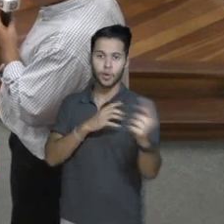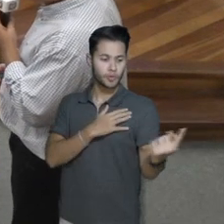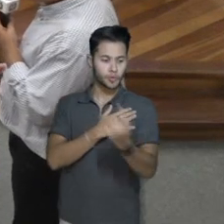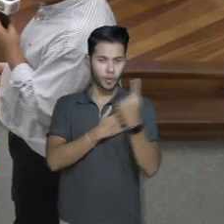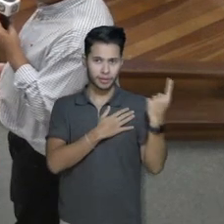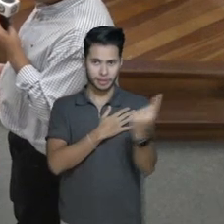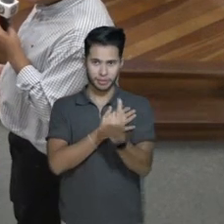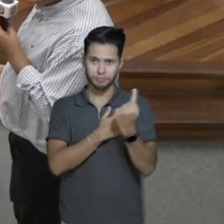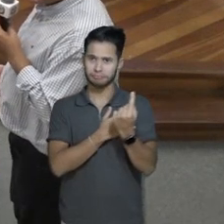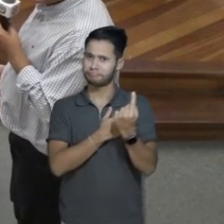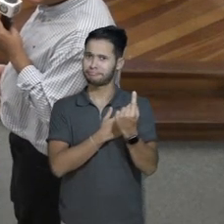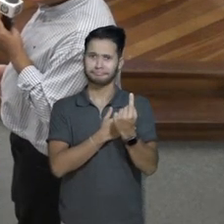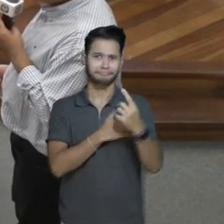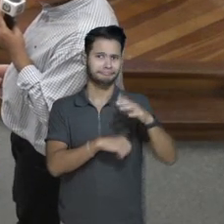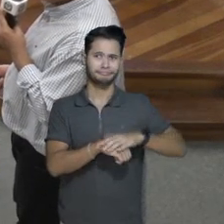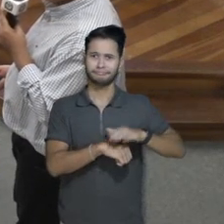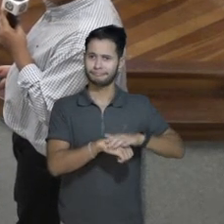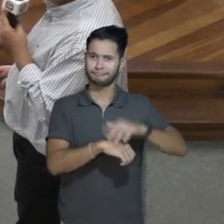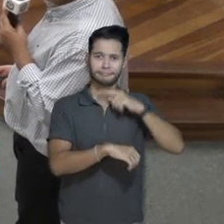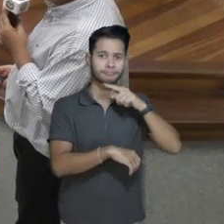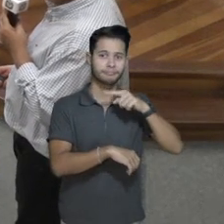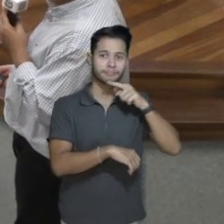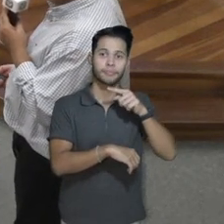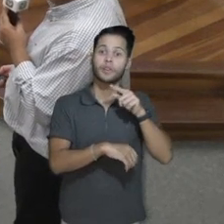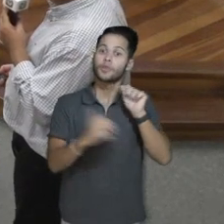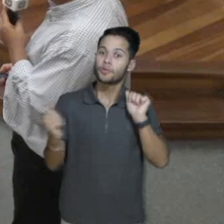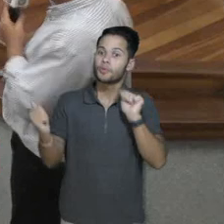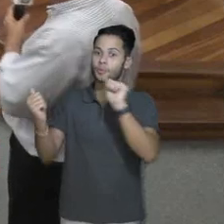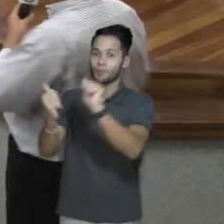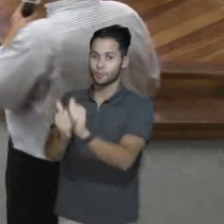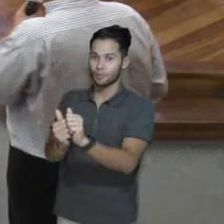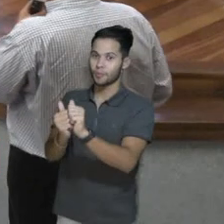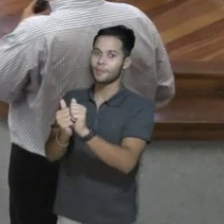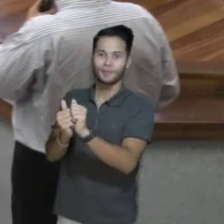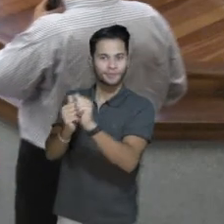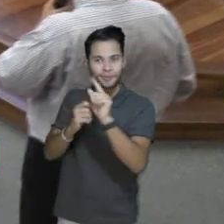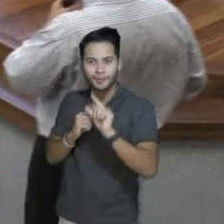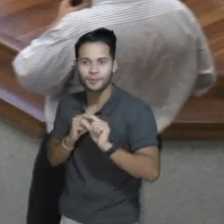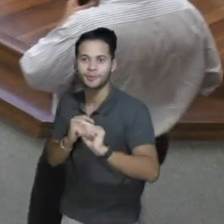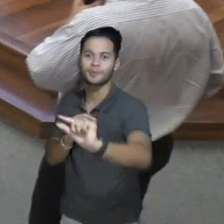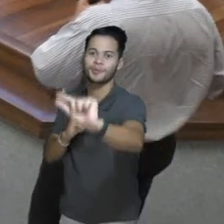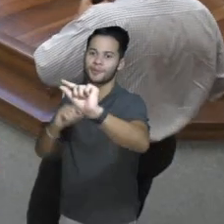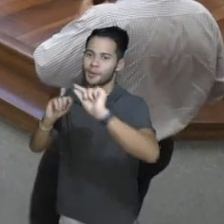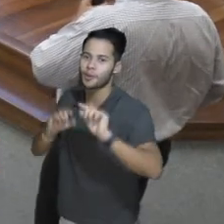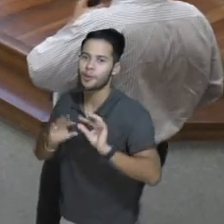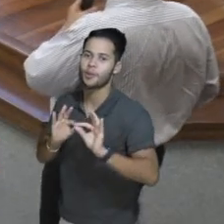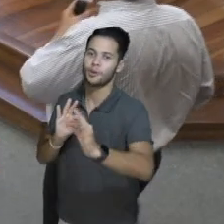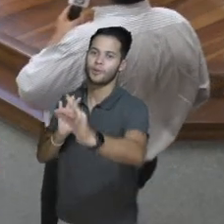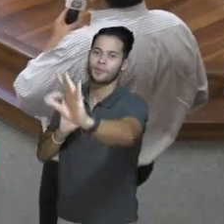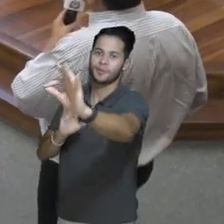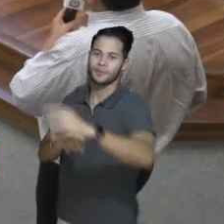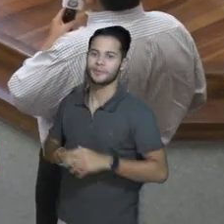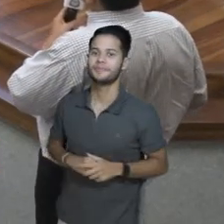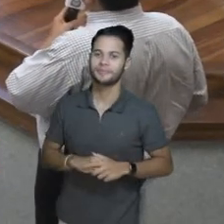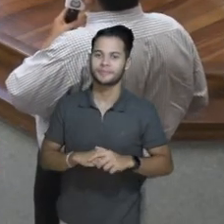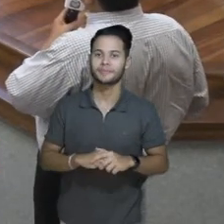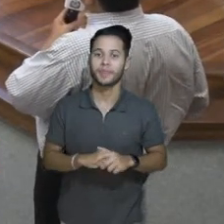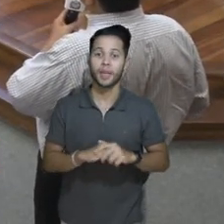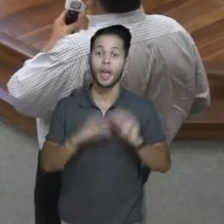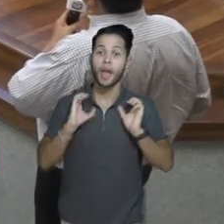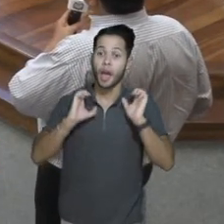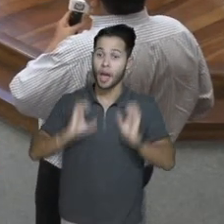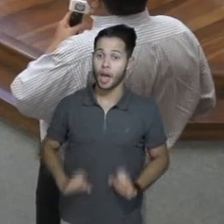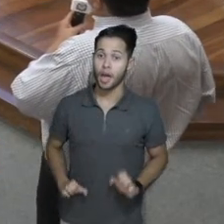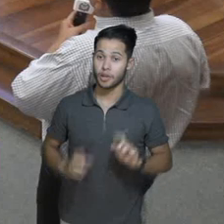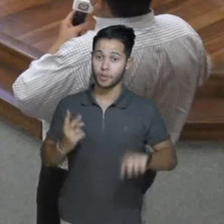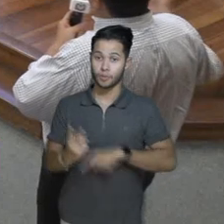abrindo espaço para todos com a ideia de todos a gente vai muito longe o que é ética O que é corrupção O que é